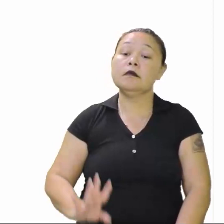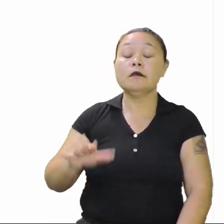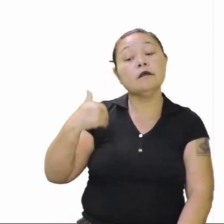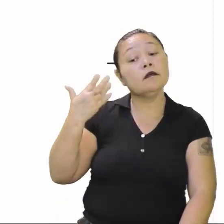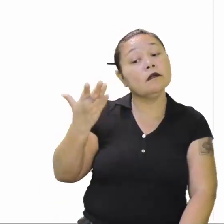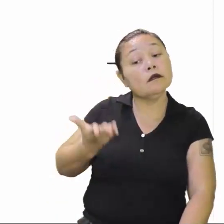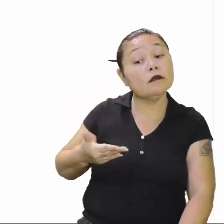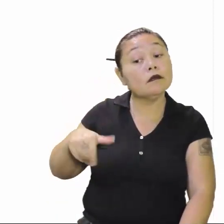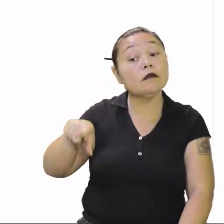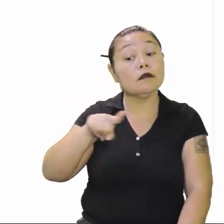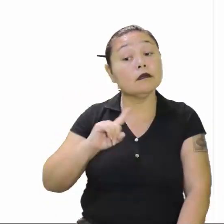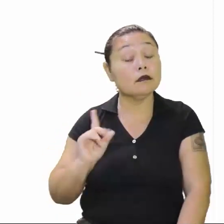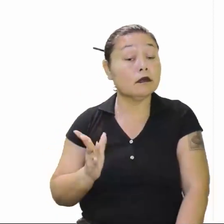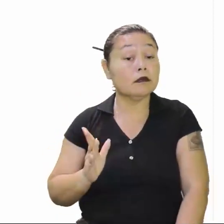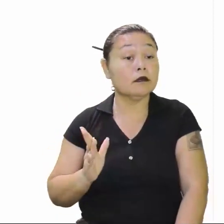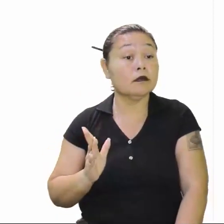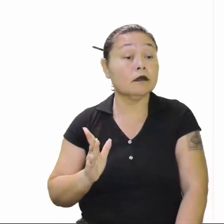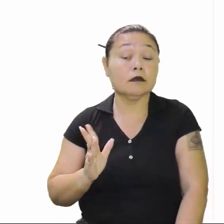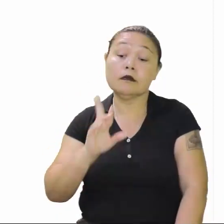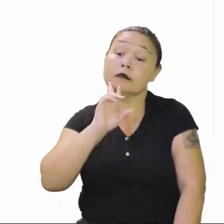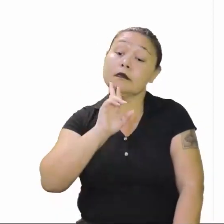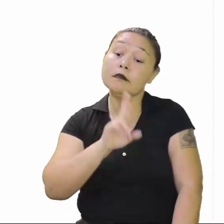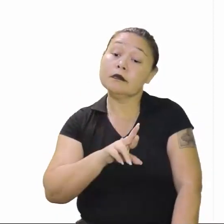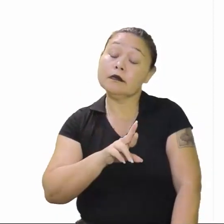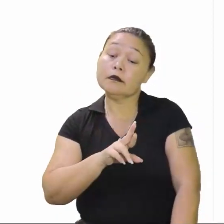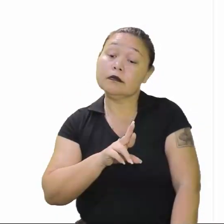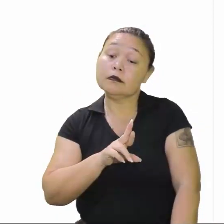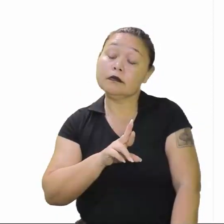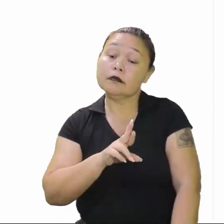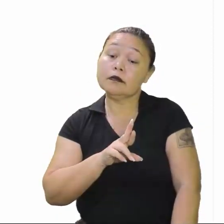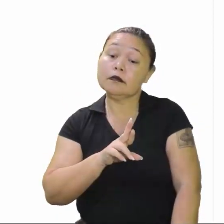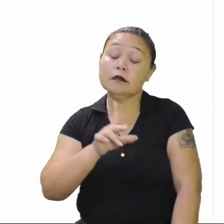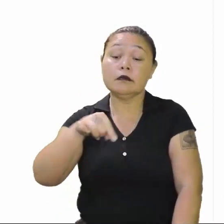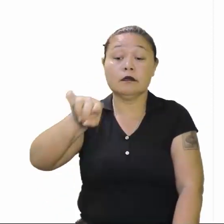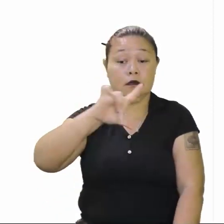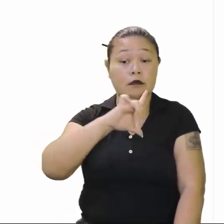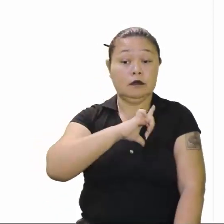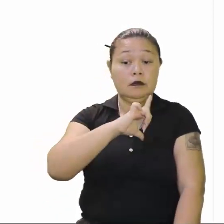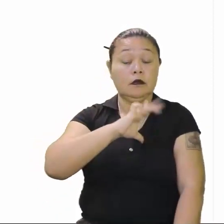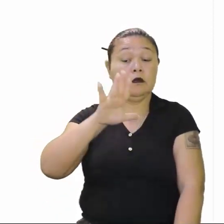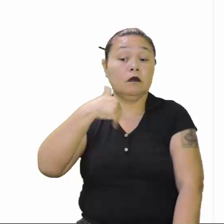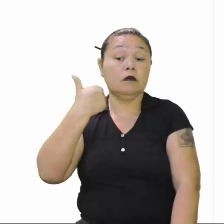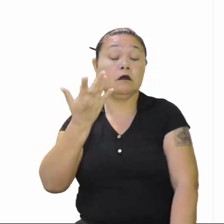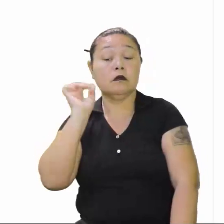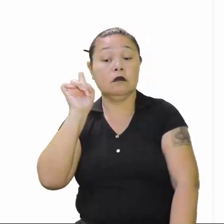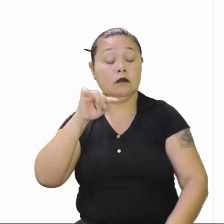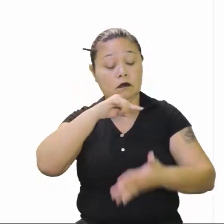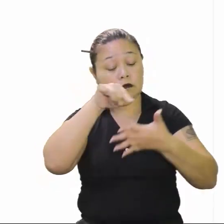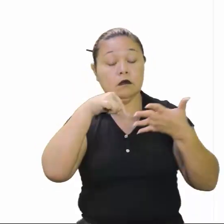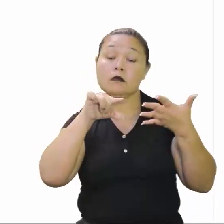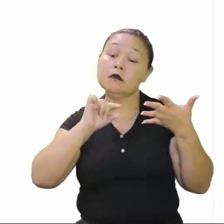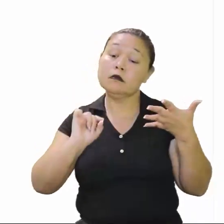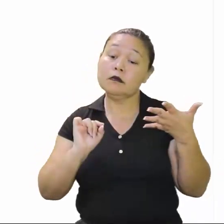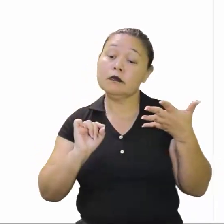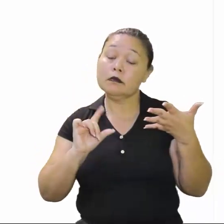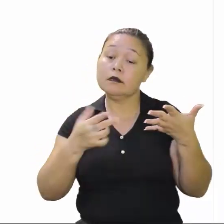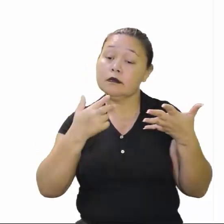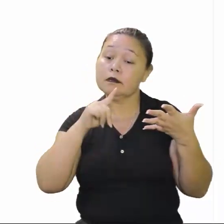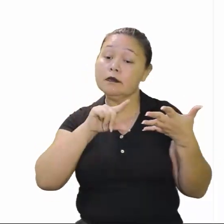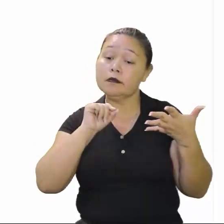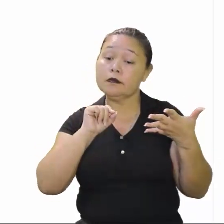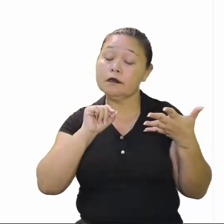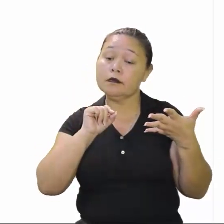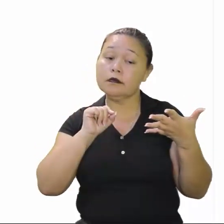caro aluno, que resposta você tem? Qual alternativa você